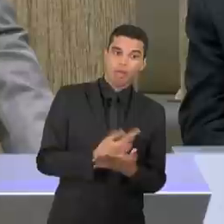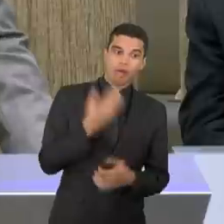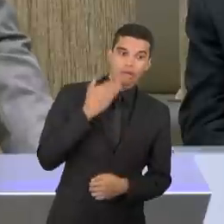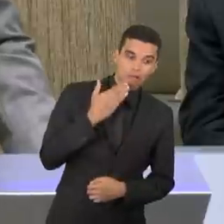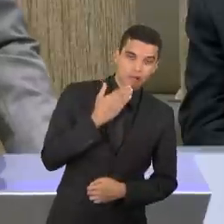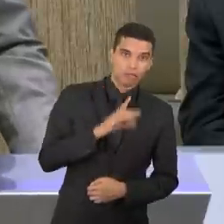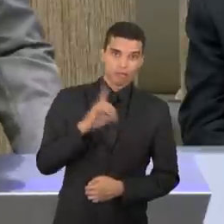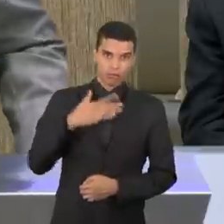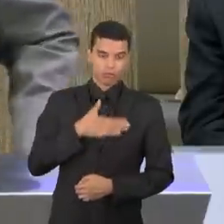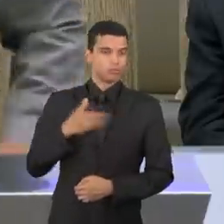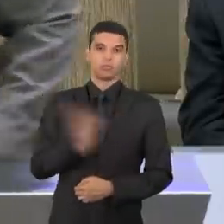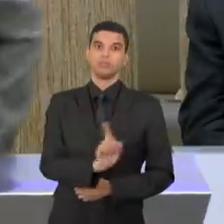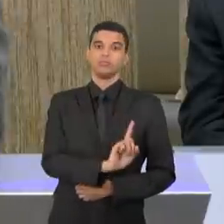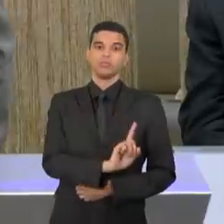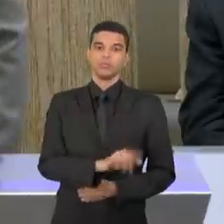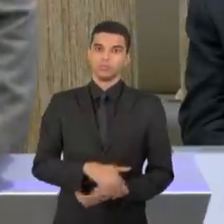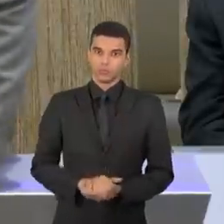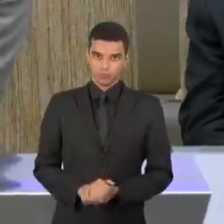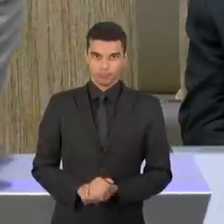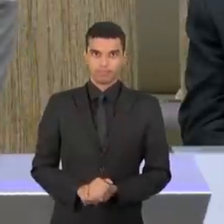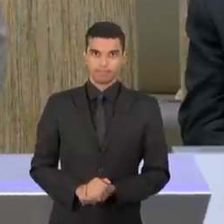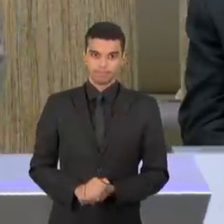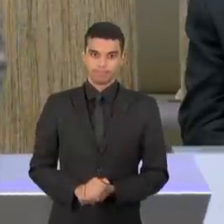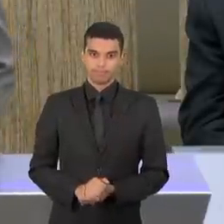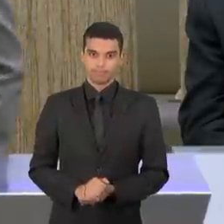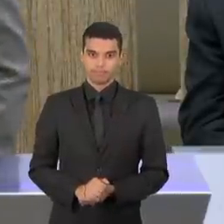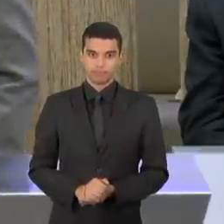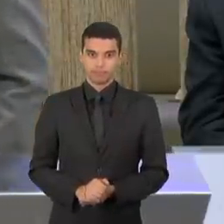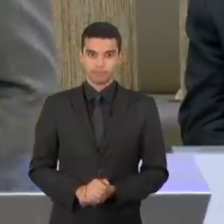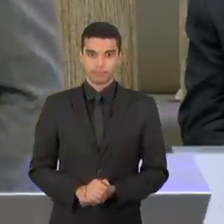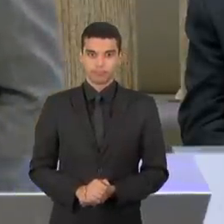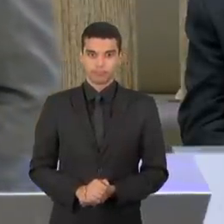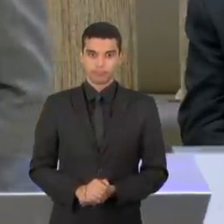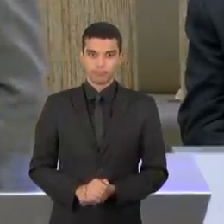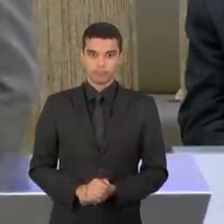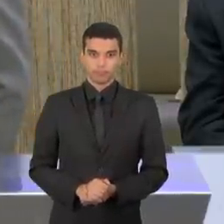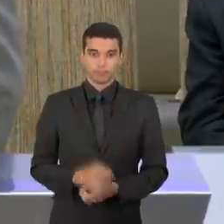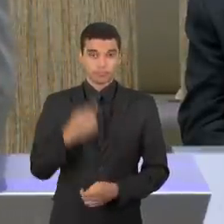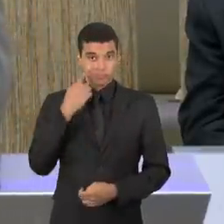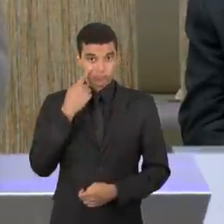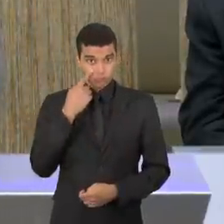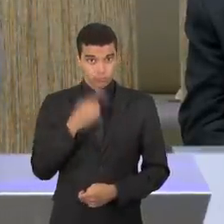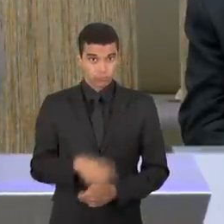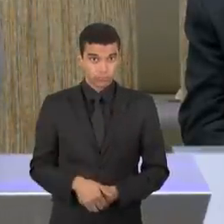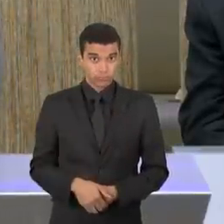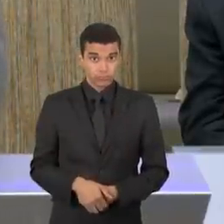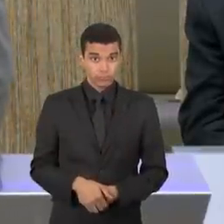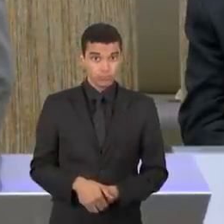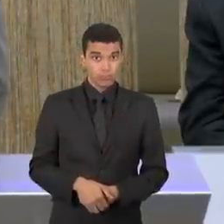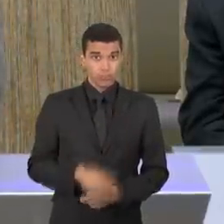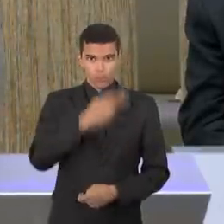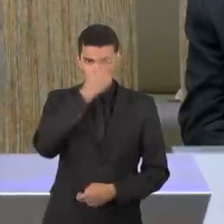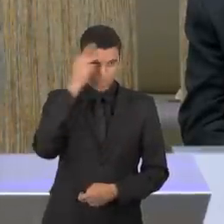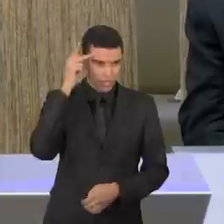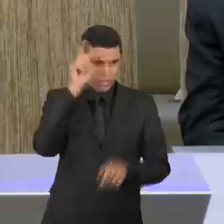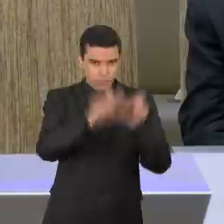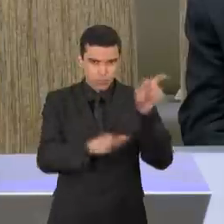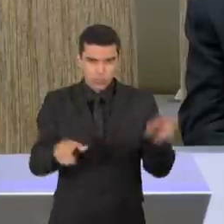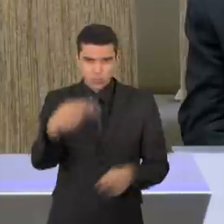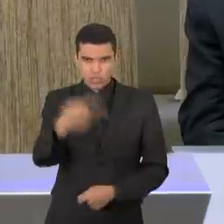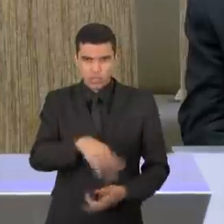Mãos, os habitantes da terra não estão soltos, não. Não,